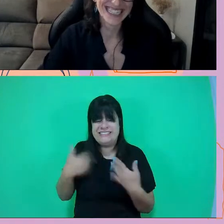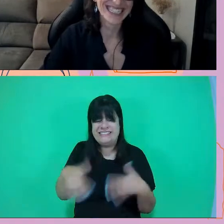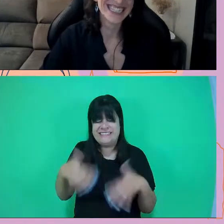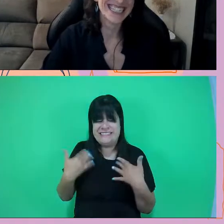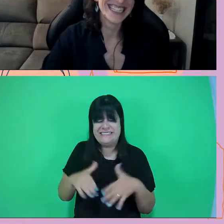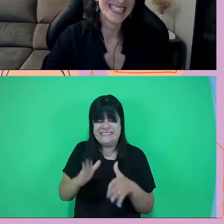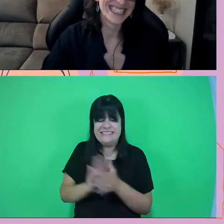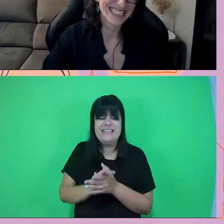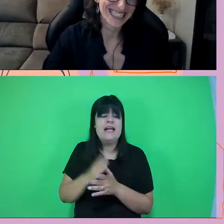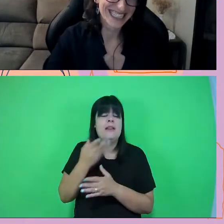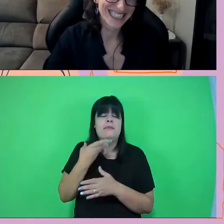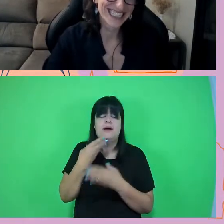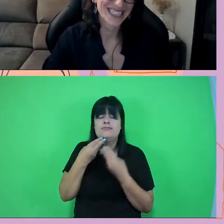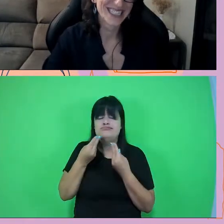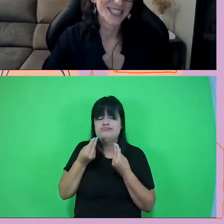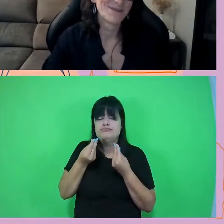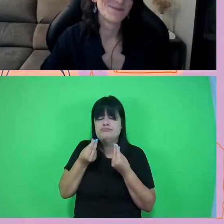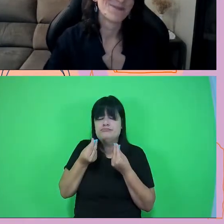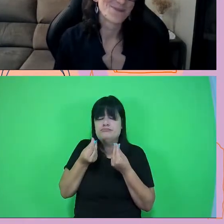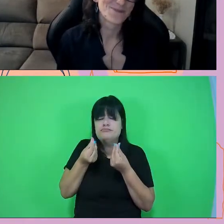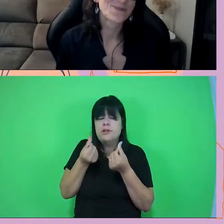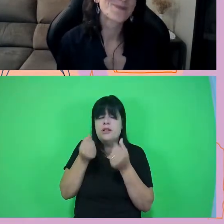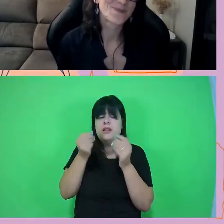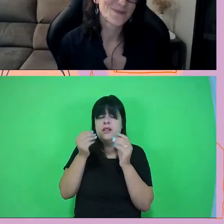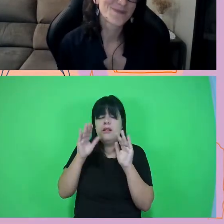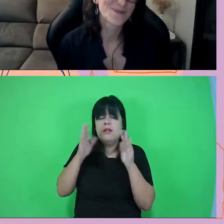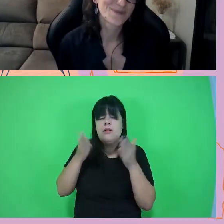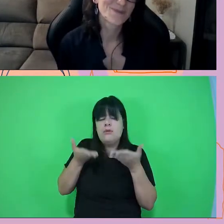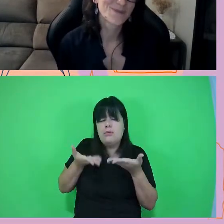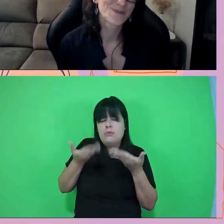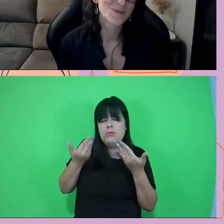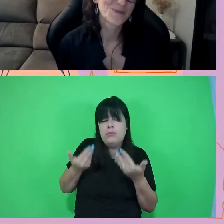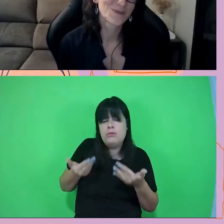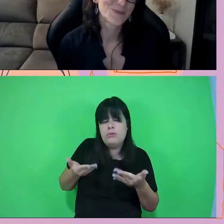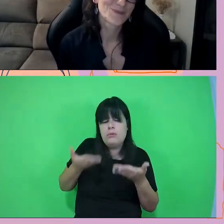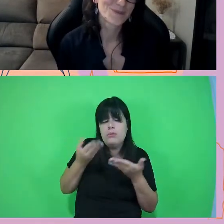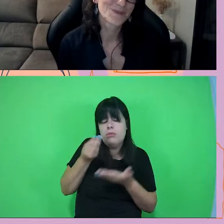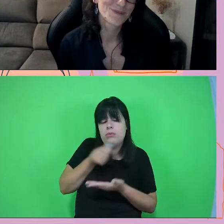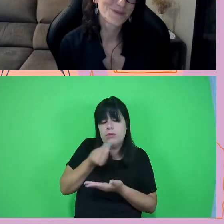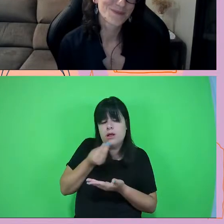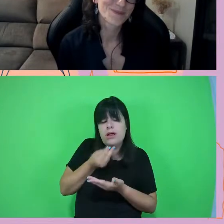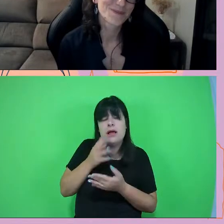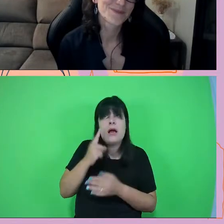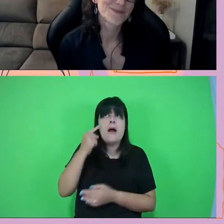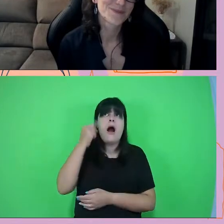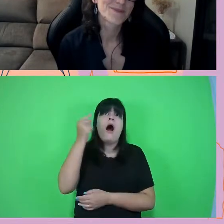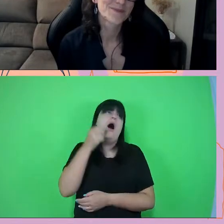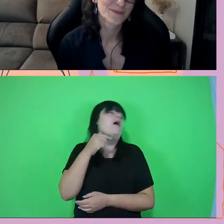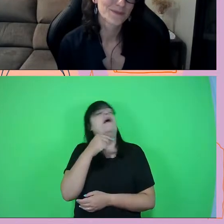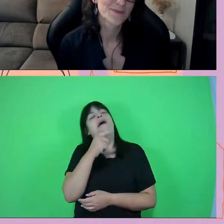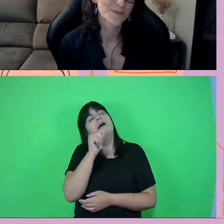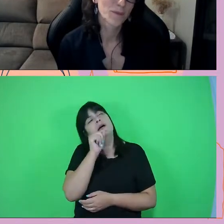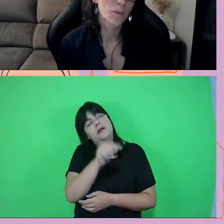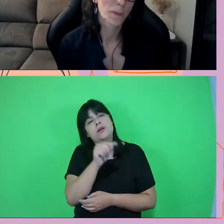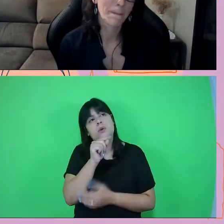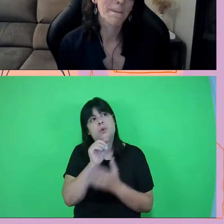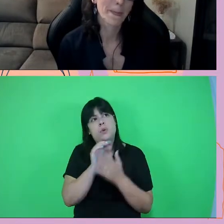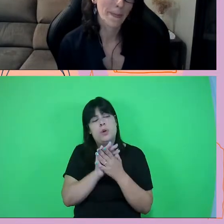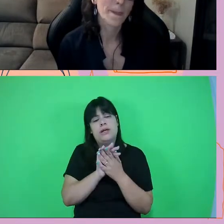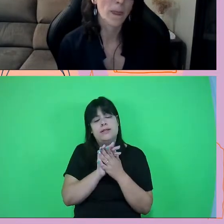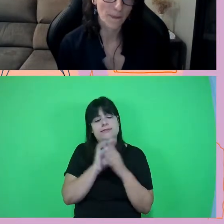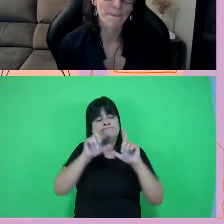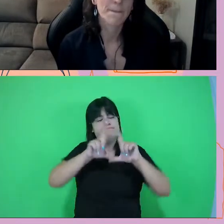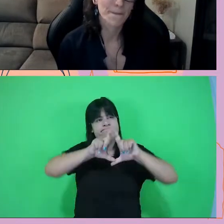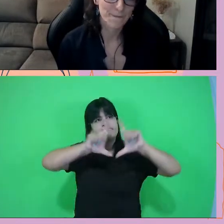Quanto mais suave a cerveja, mais leve, mais, eles entendem, inclusive ali no layout